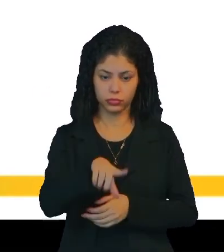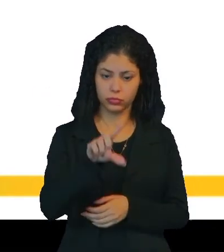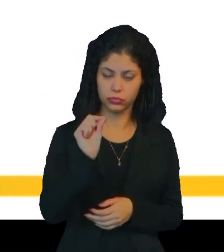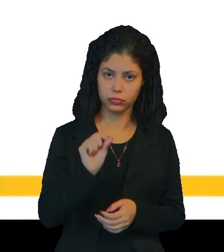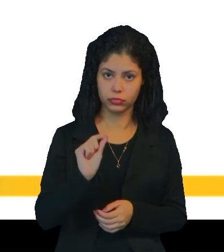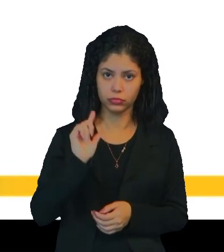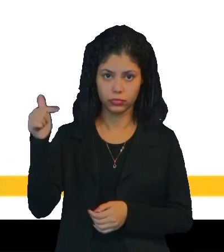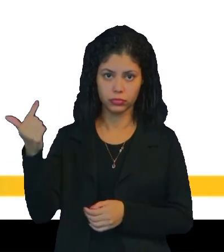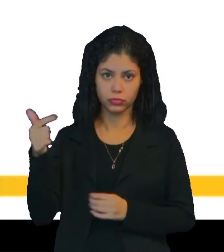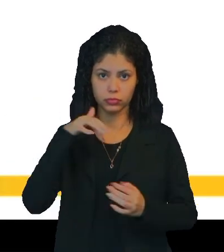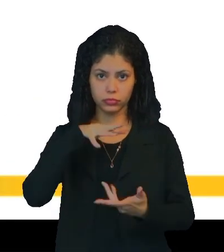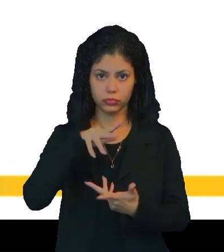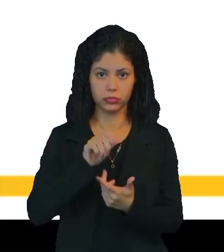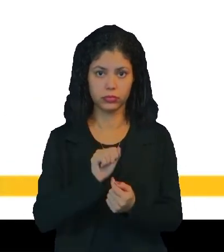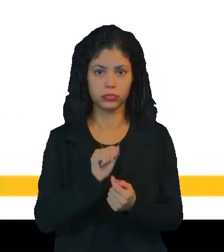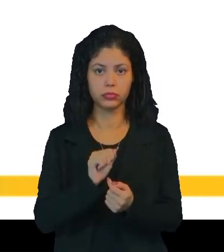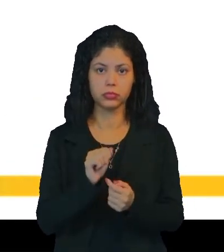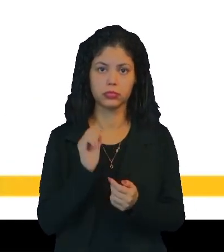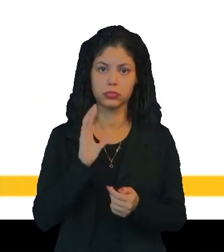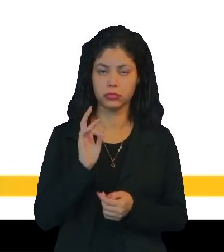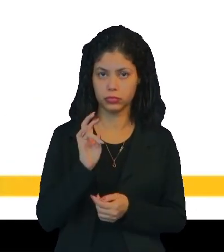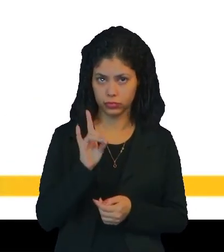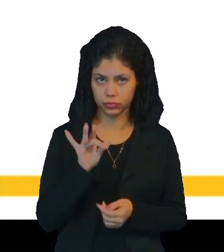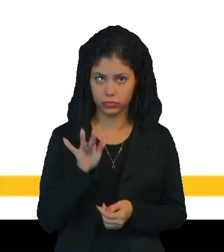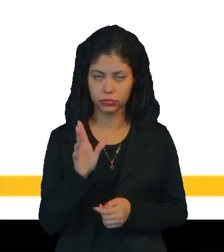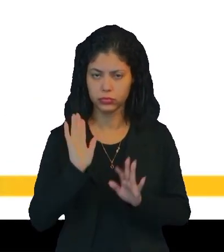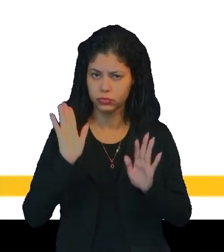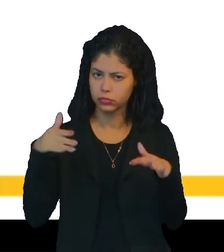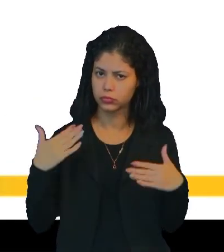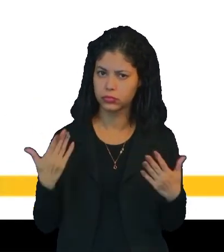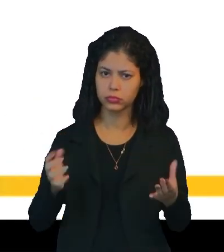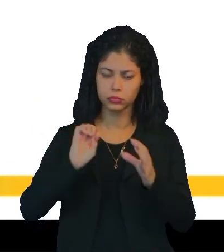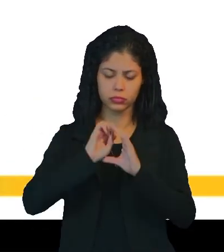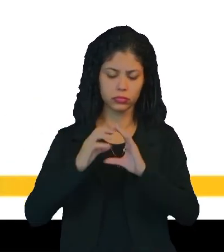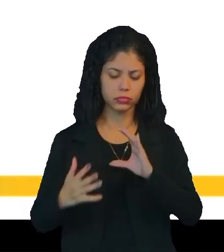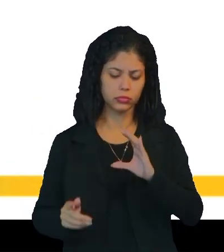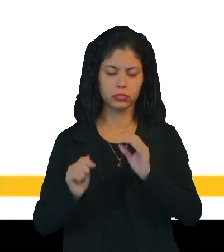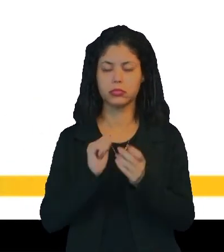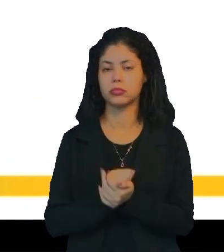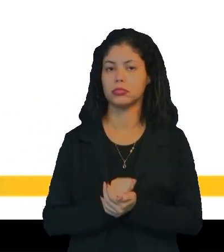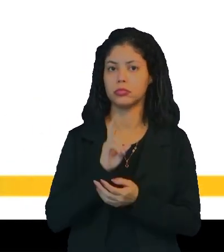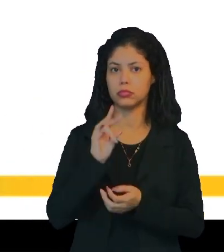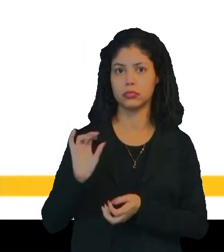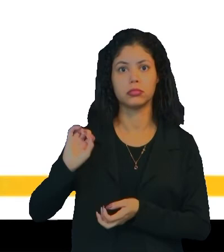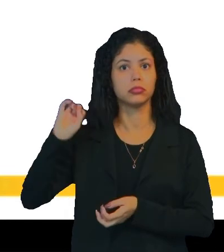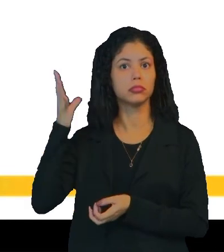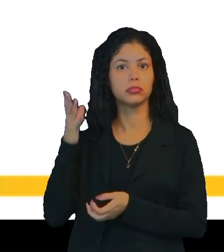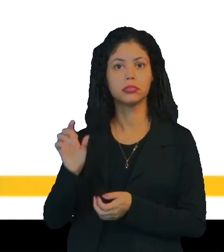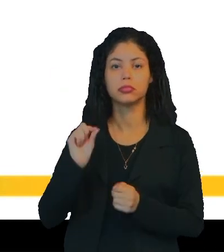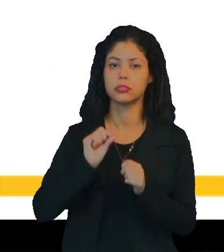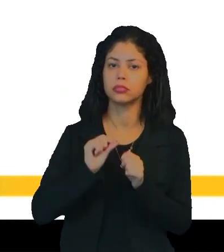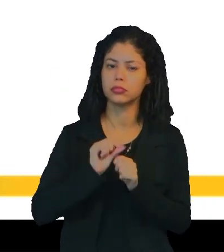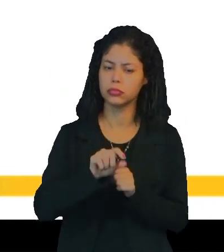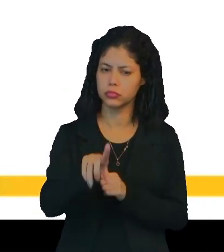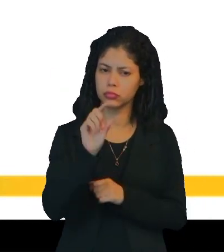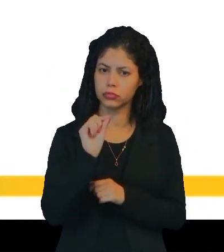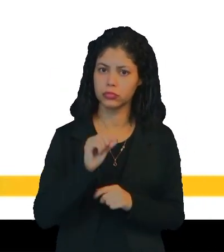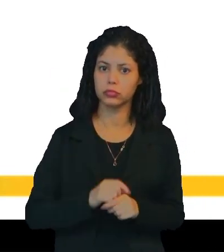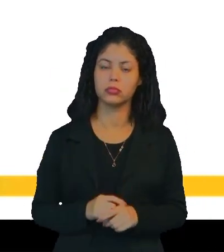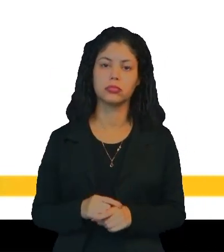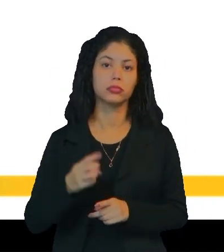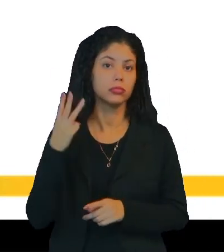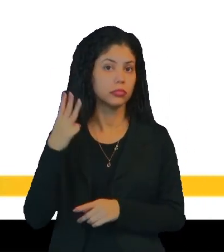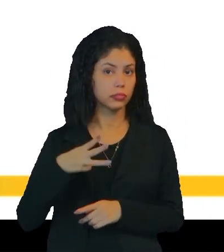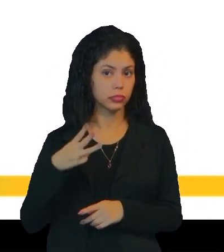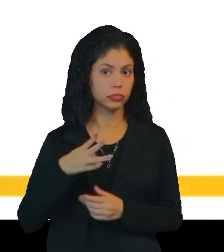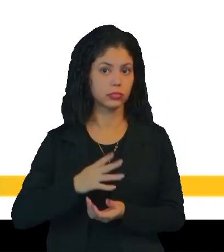escolher outro planeta para ser colonizado, quais características levaria em consideração ao fazer essa escolha? Cite